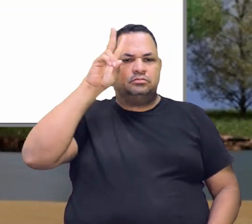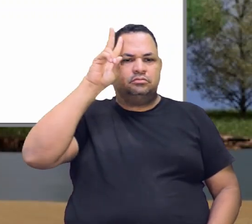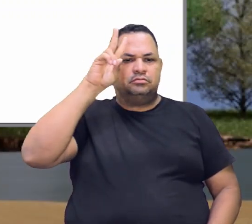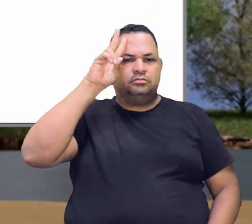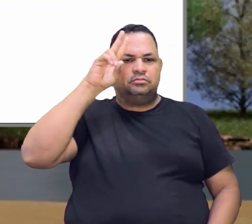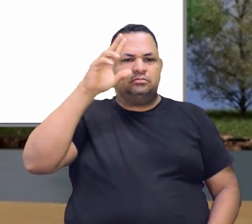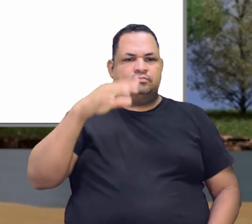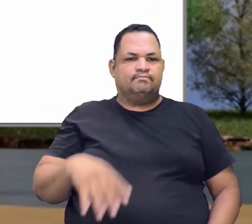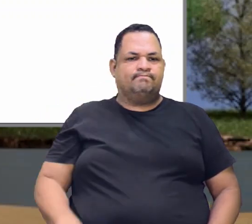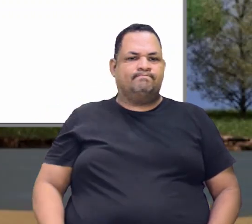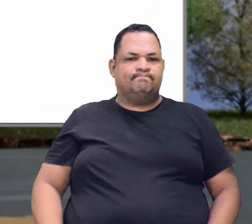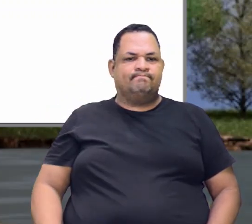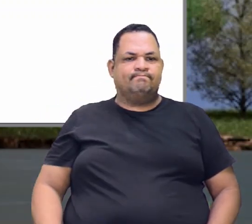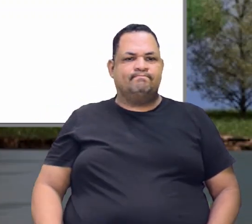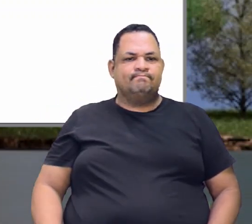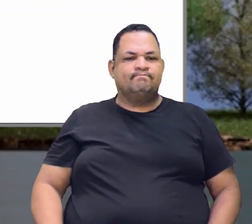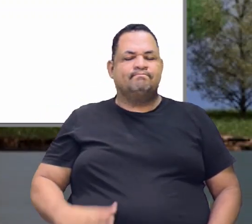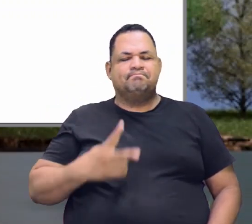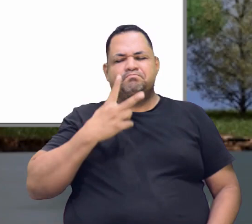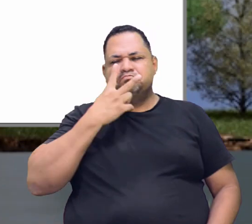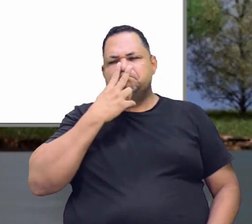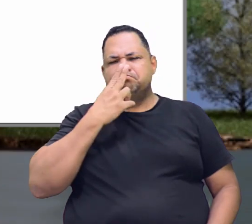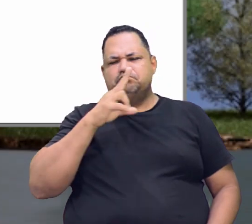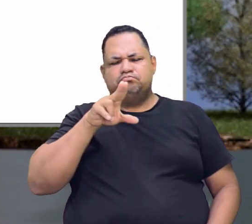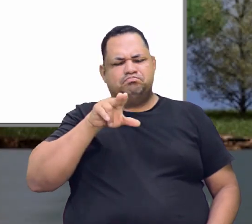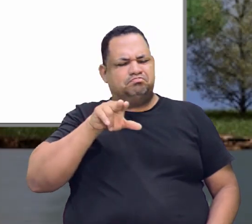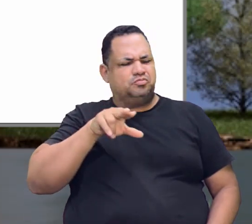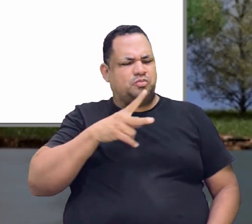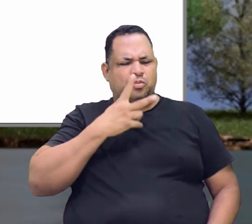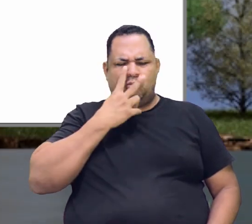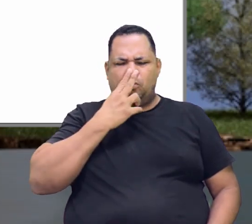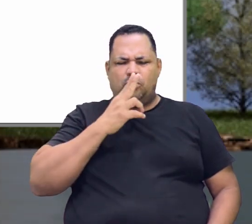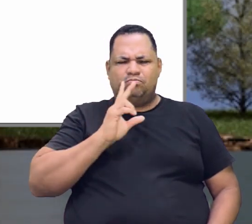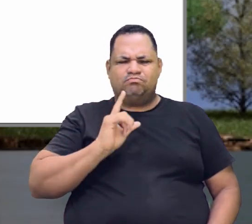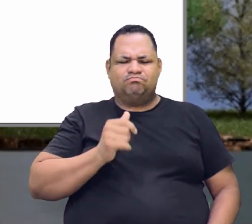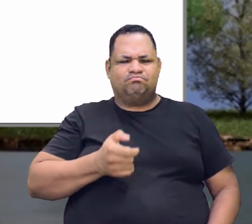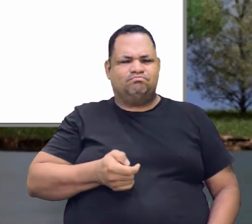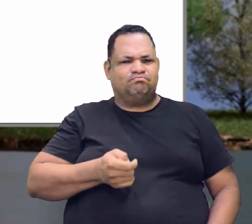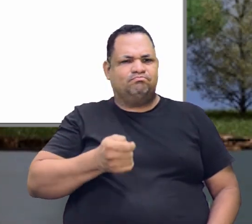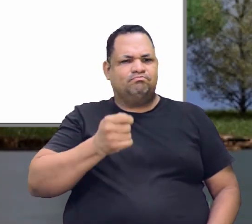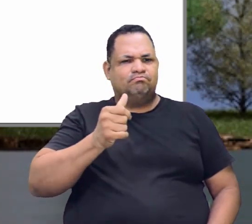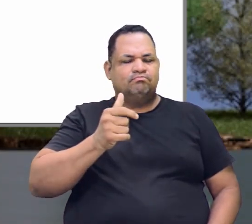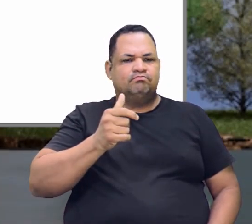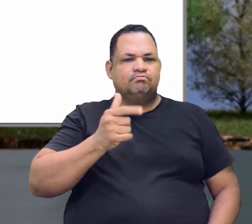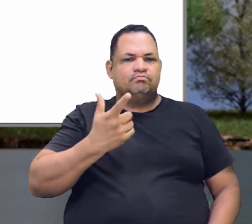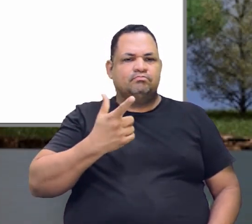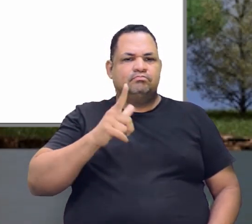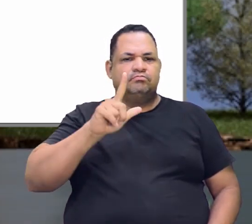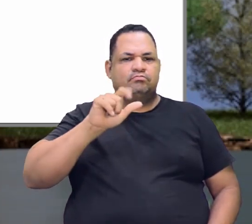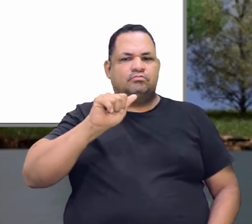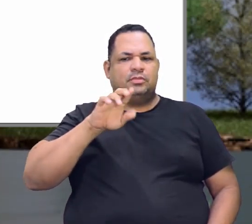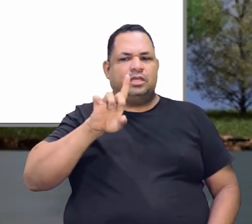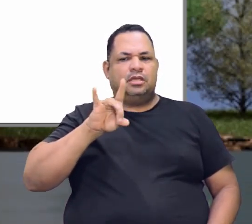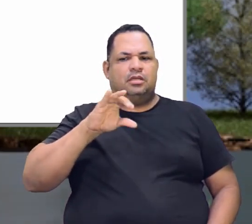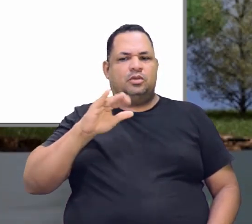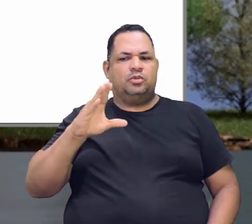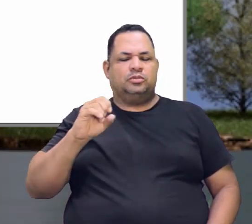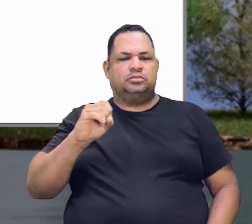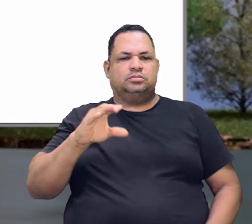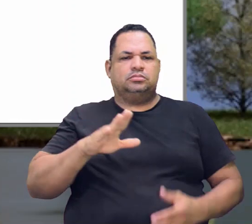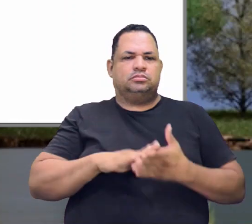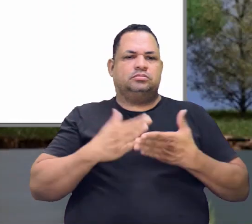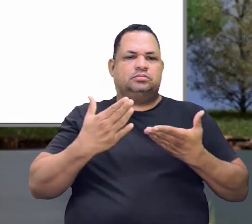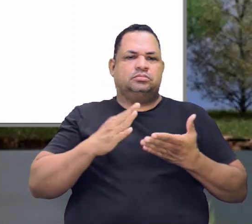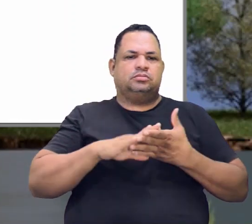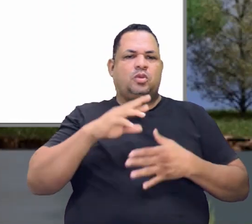história dele é quase parecida com a do Rondon. Cara, só que o Aloysio nasceu em